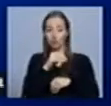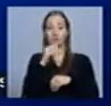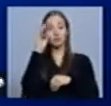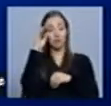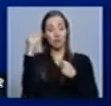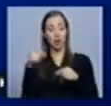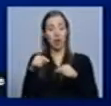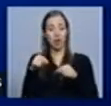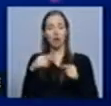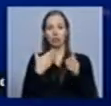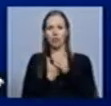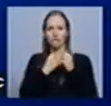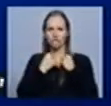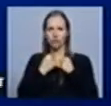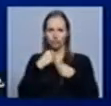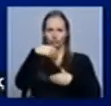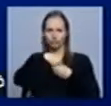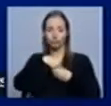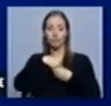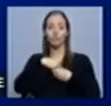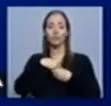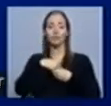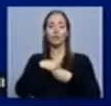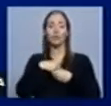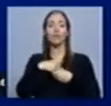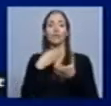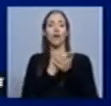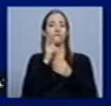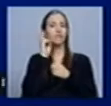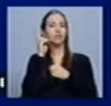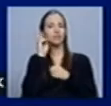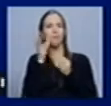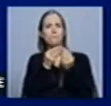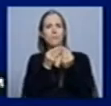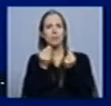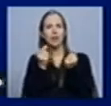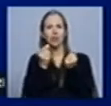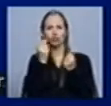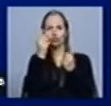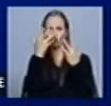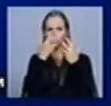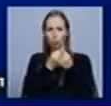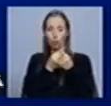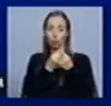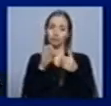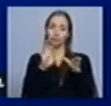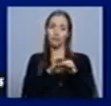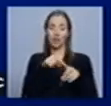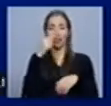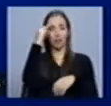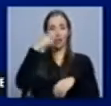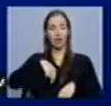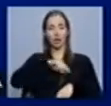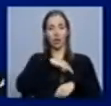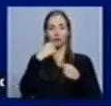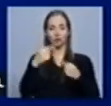do universo. E, portanto, terá sido essa sobreavaliação da matéria escura que está por trás desta ideia que nós tínhamos que a galáxia de